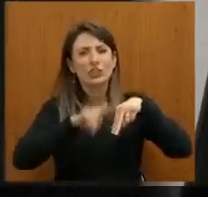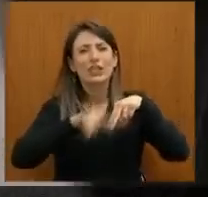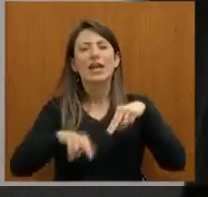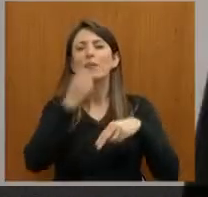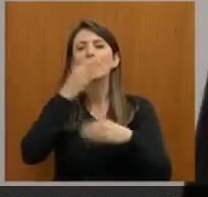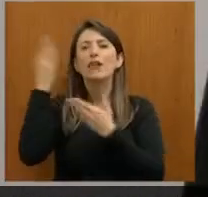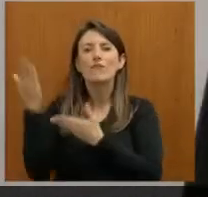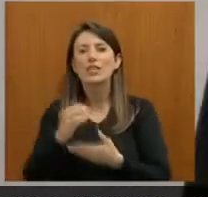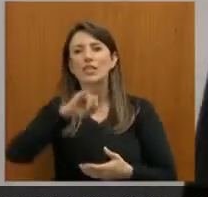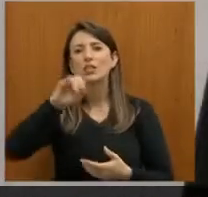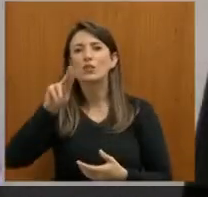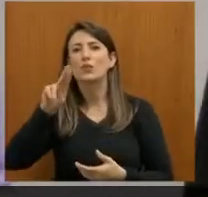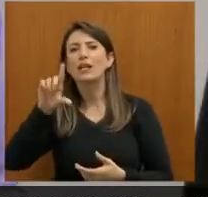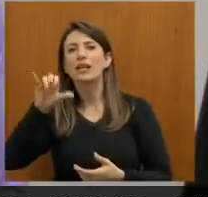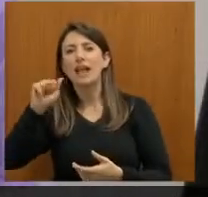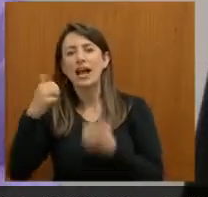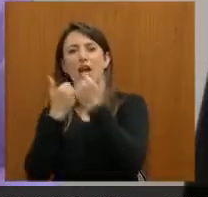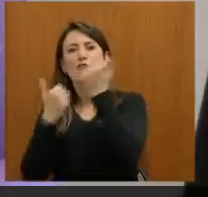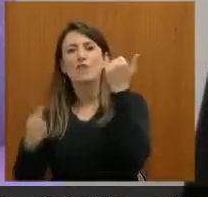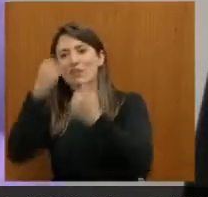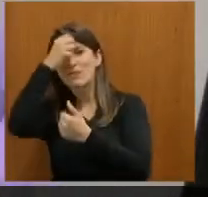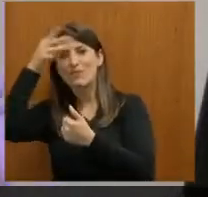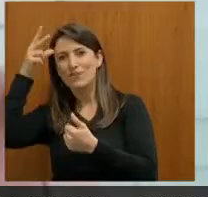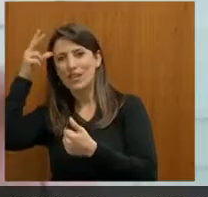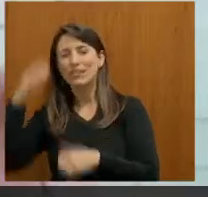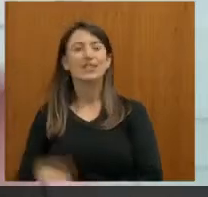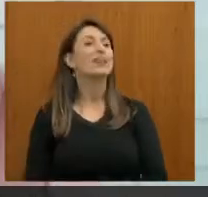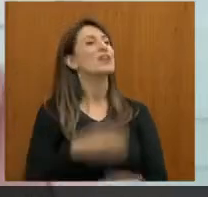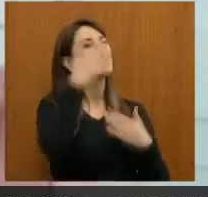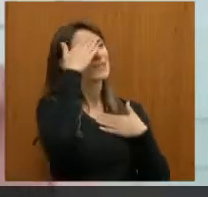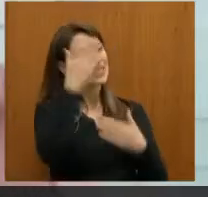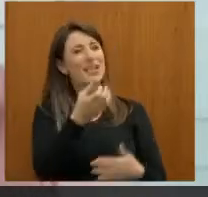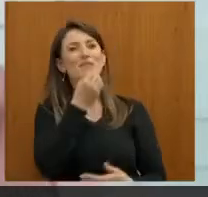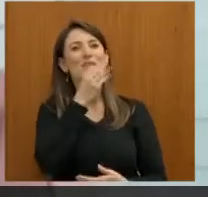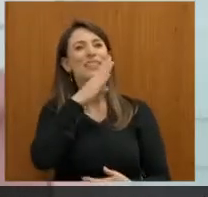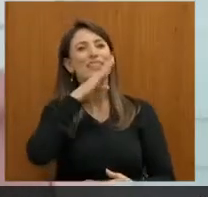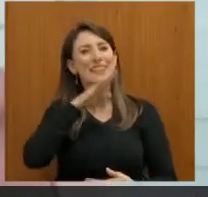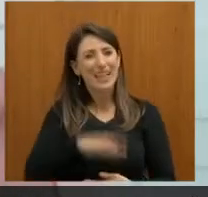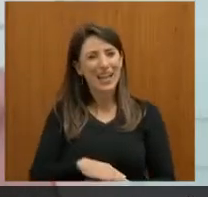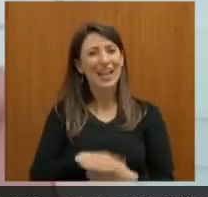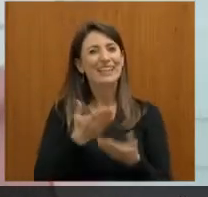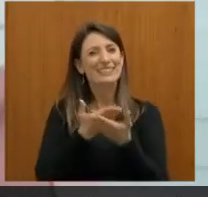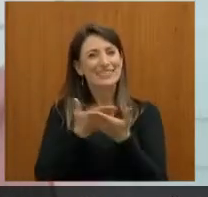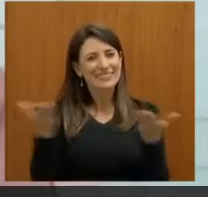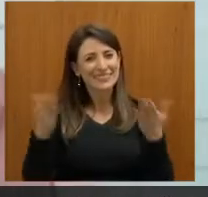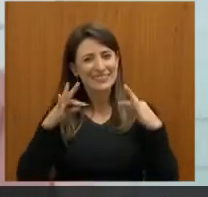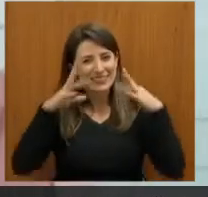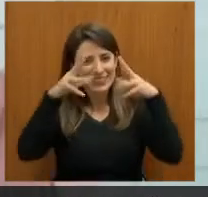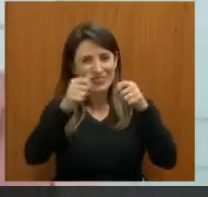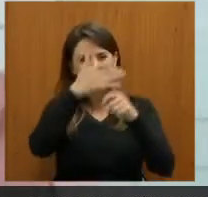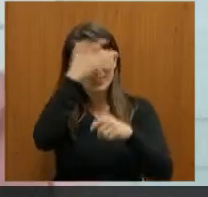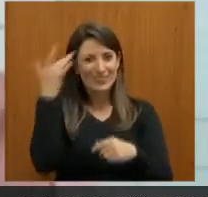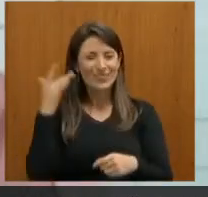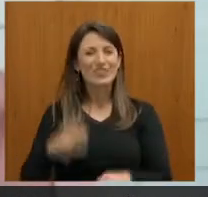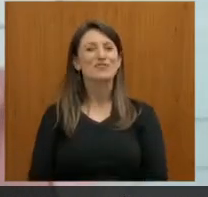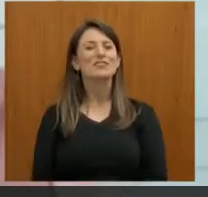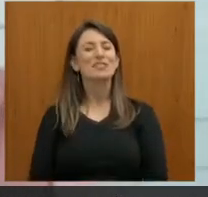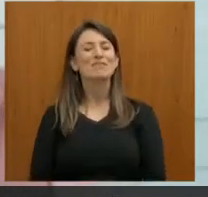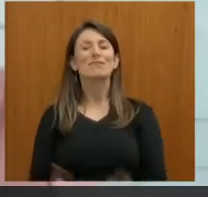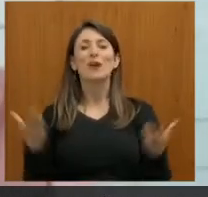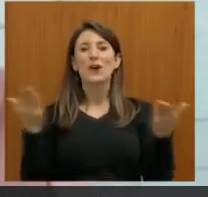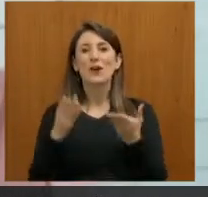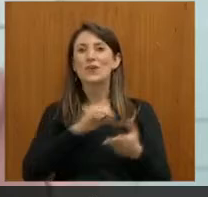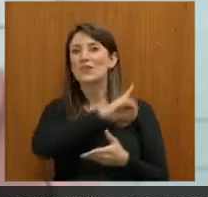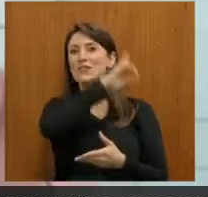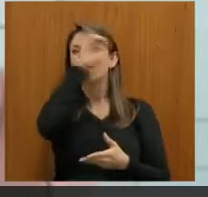bom Obrigada boa tarde a todos e todas esse dia realmente é notável para